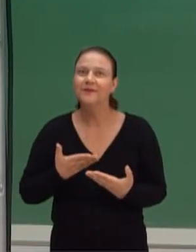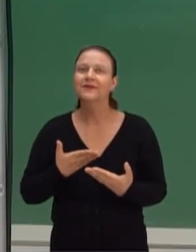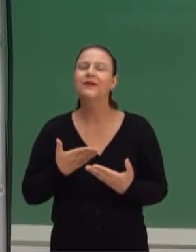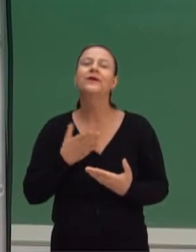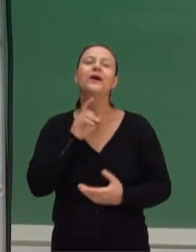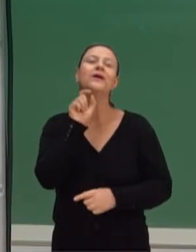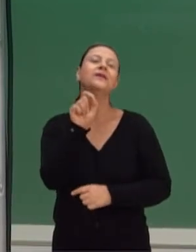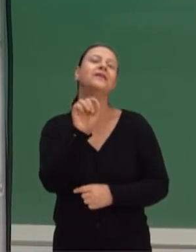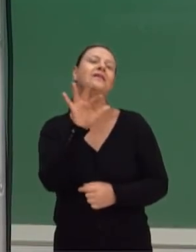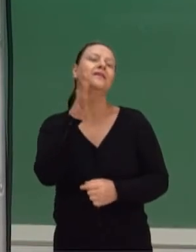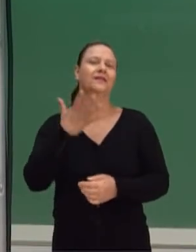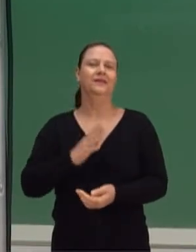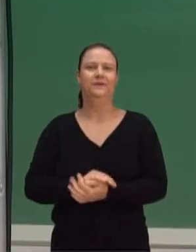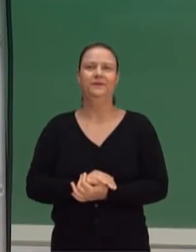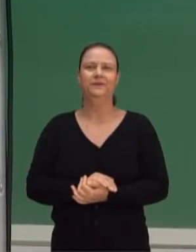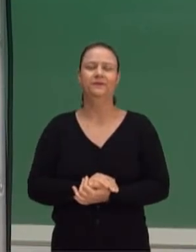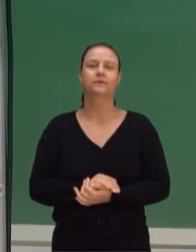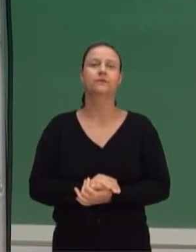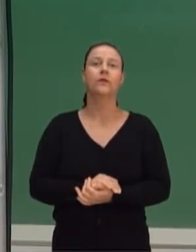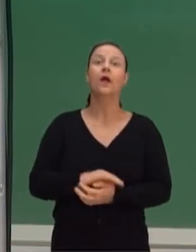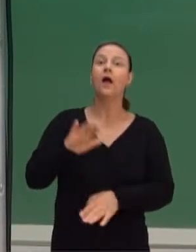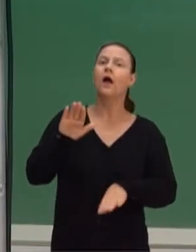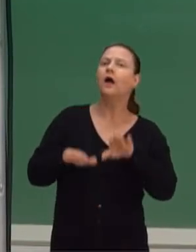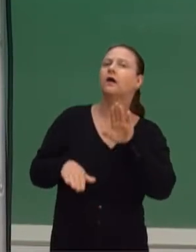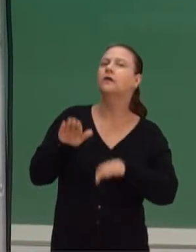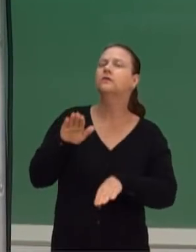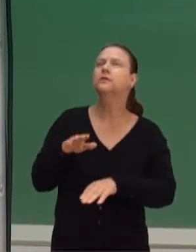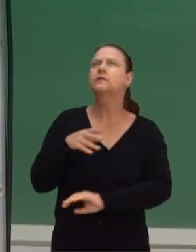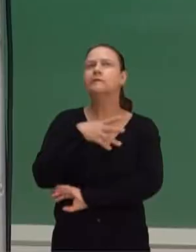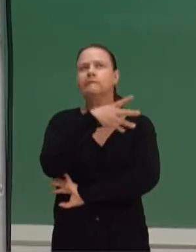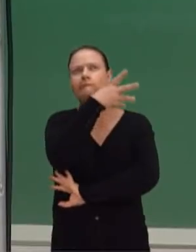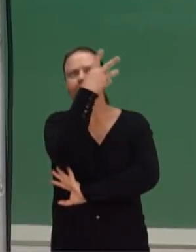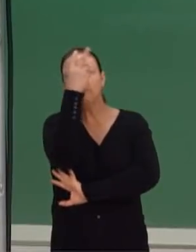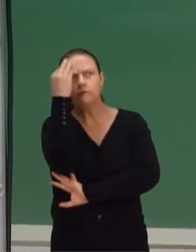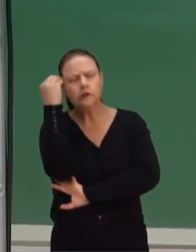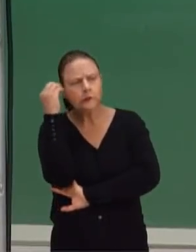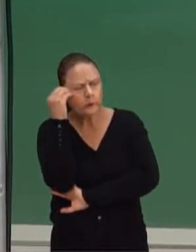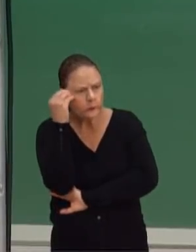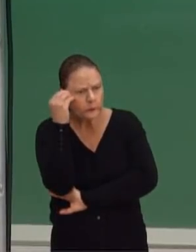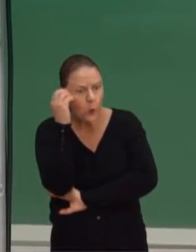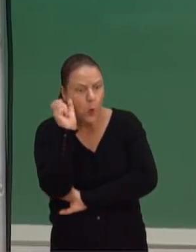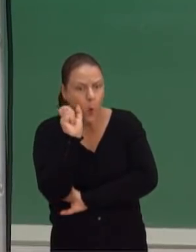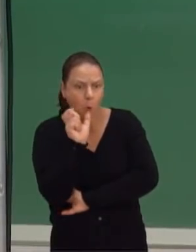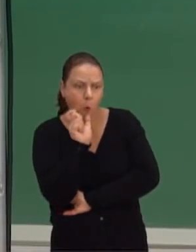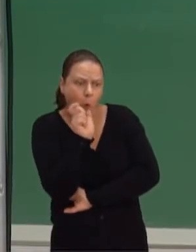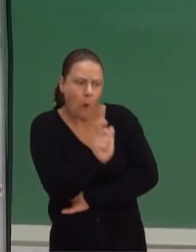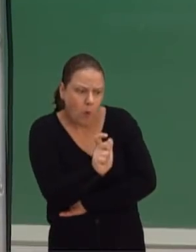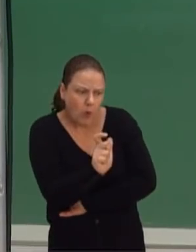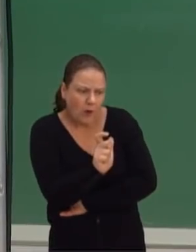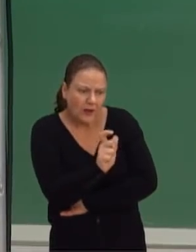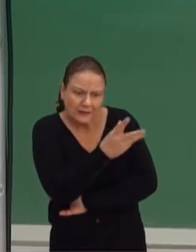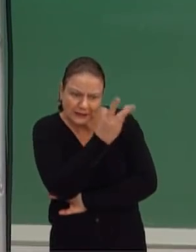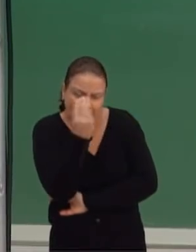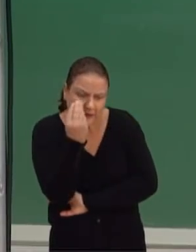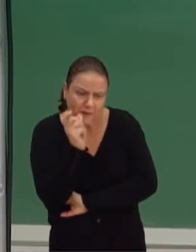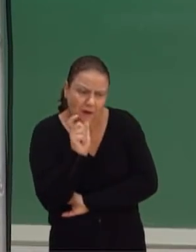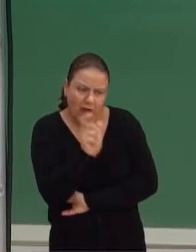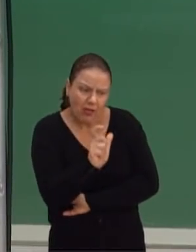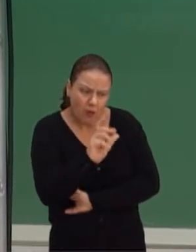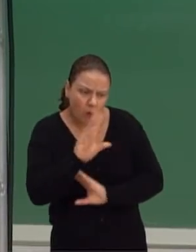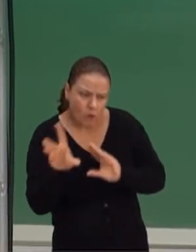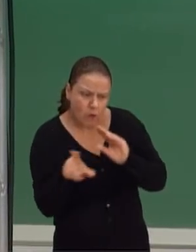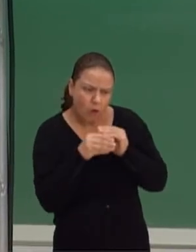que acontece aí? De repente, eu esqueço de colocar uma palavrinha. E essa